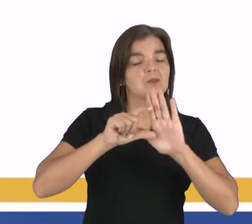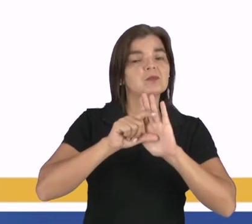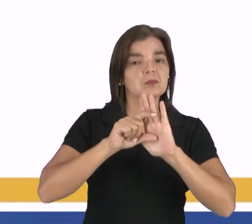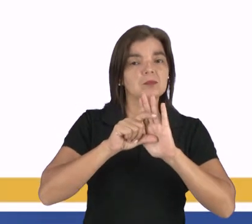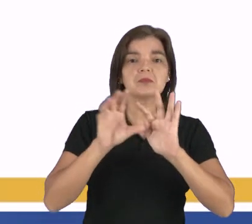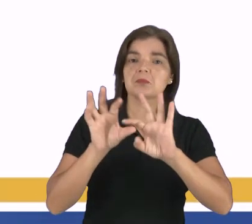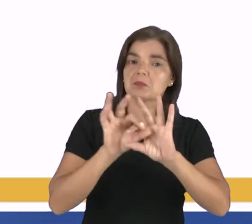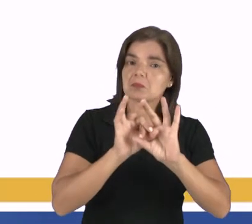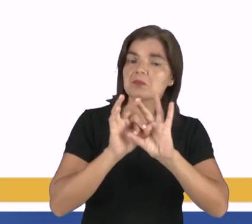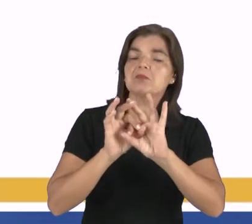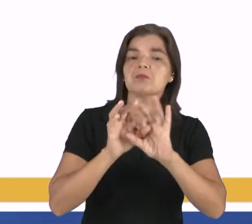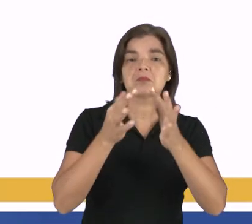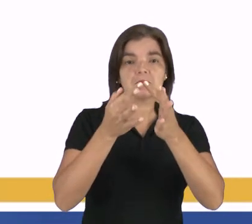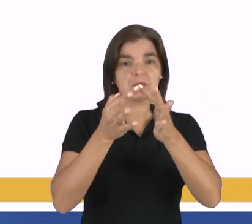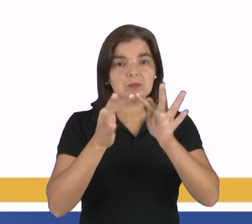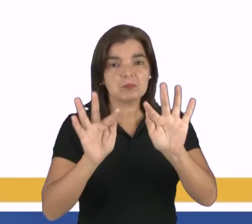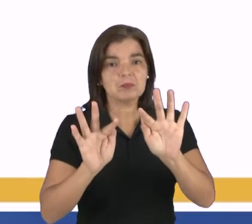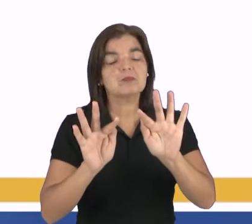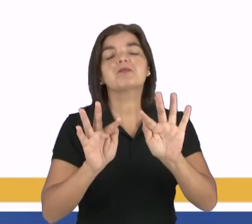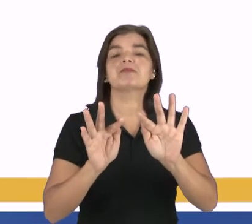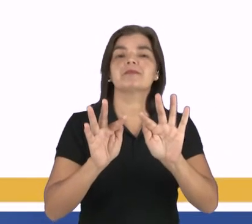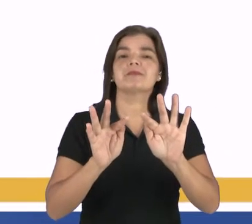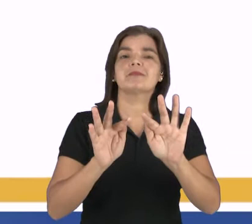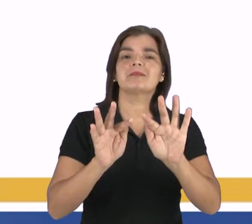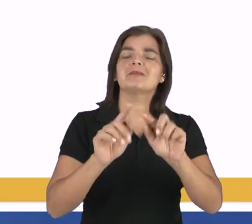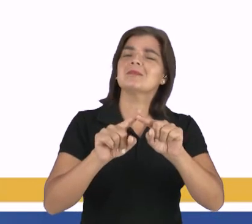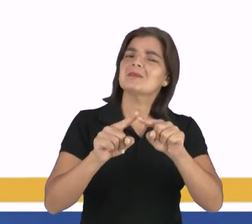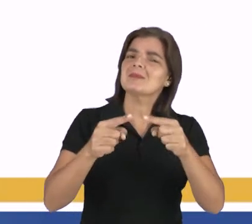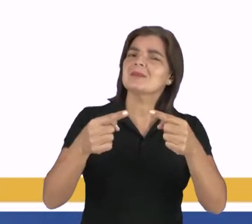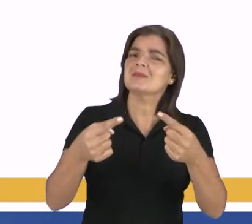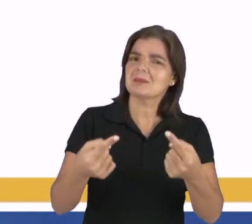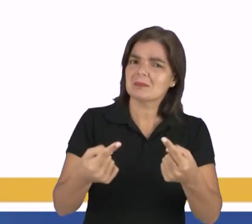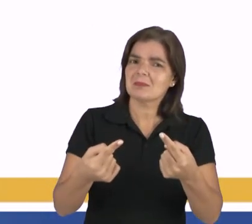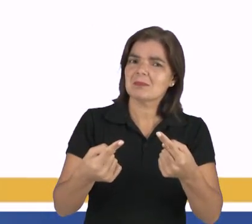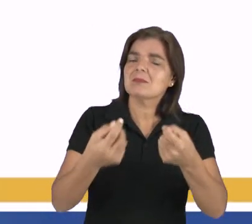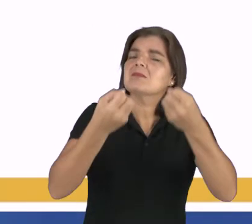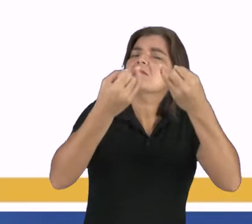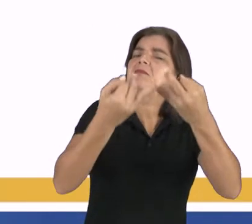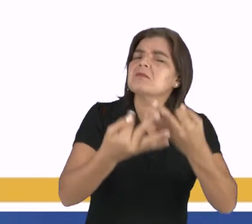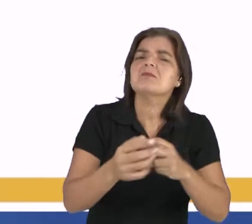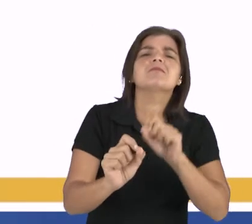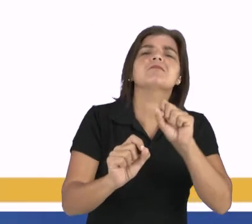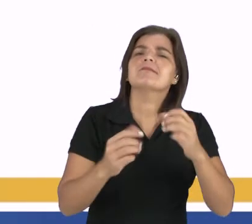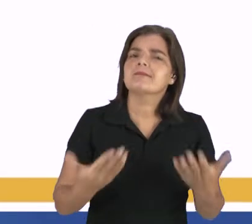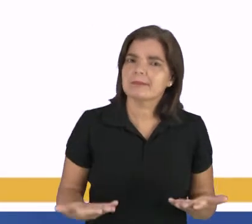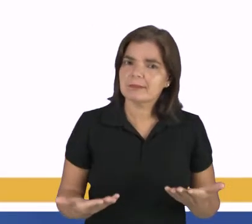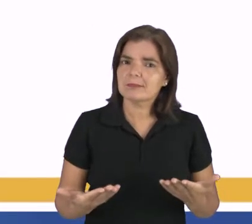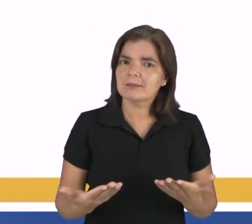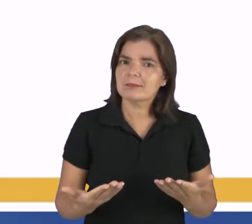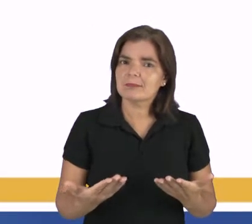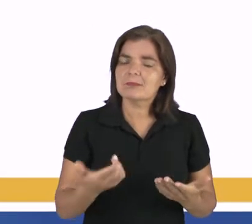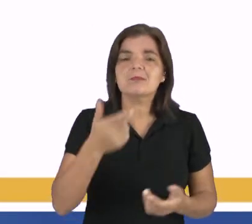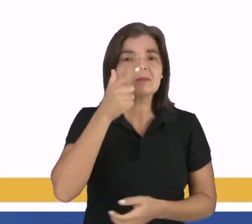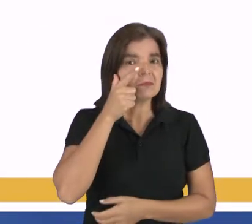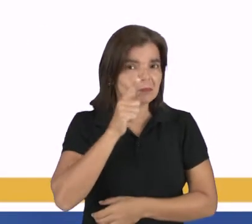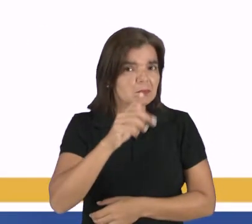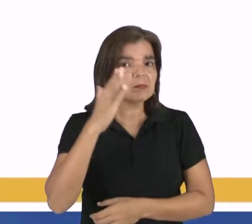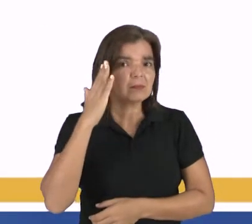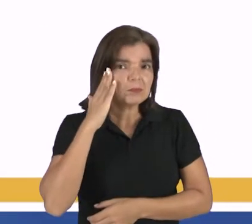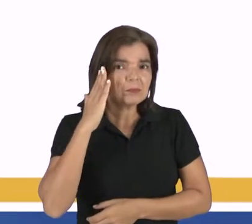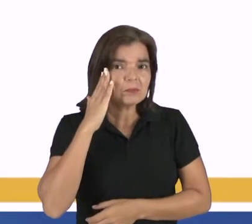bem ligado uma frase à outra. Mas do que ele trata mesmo? Você conseguiu